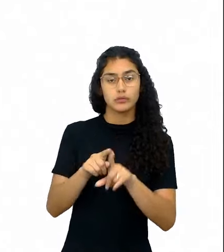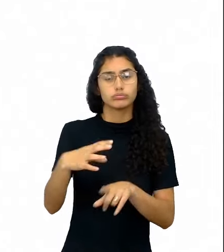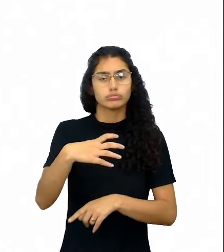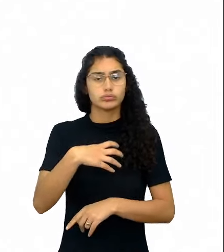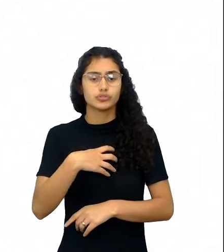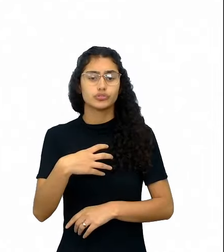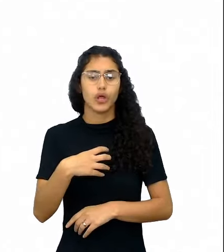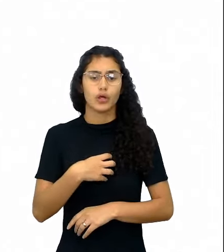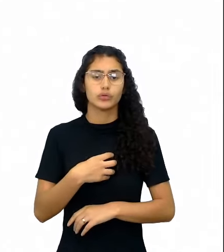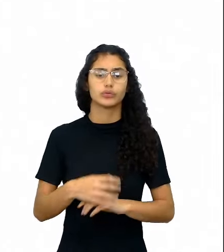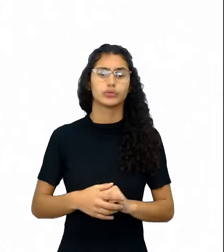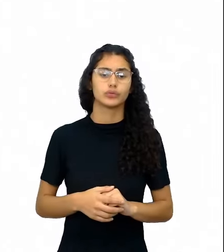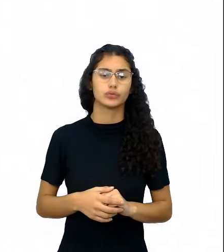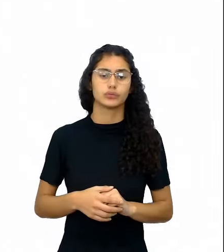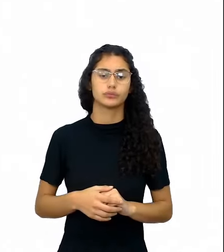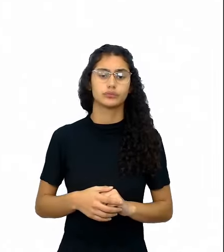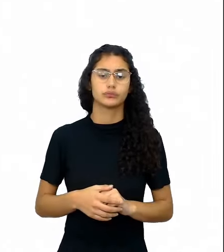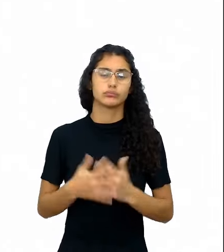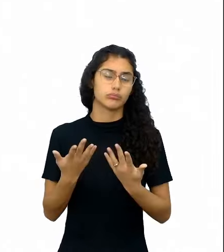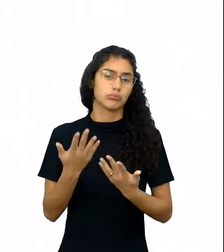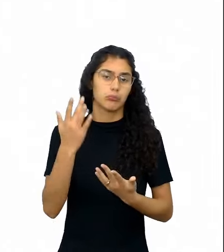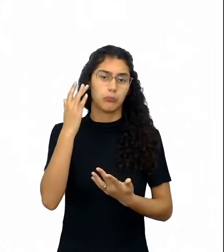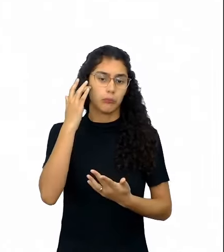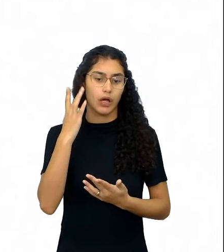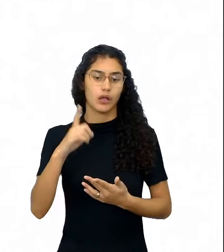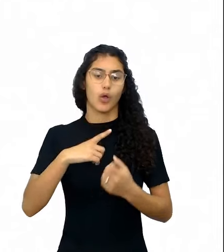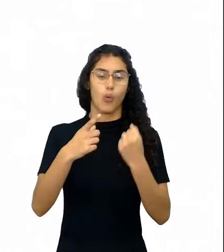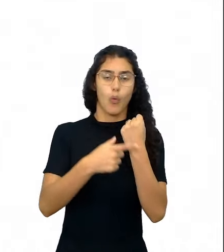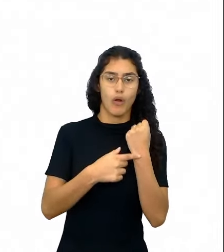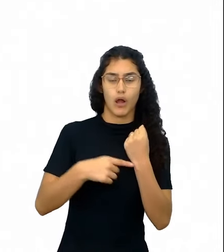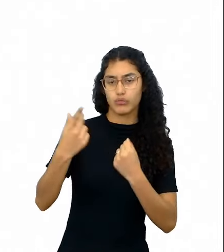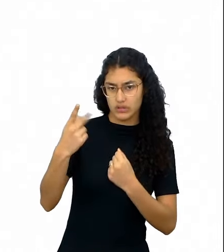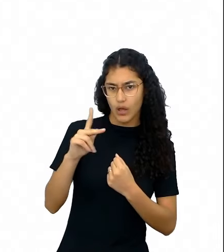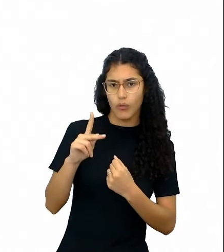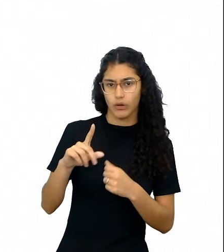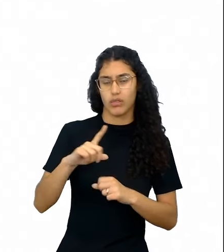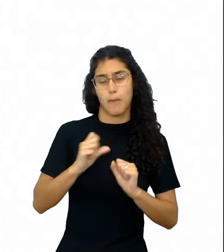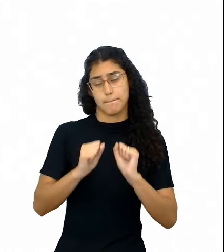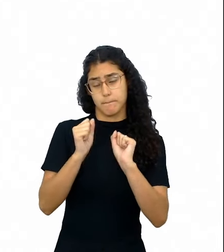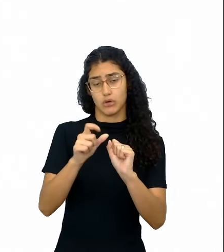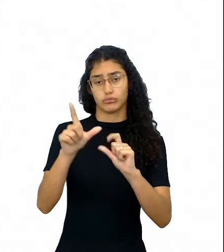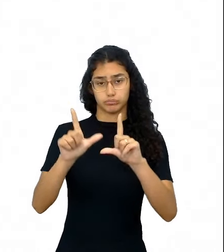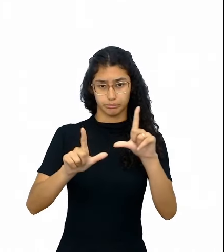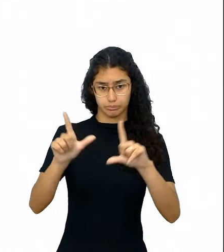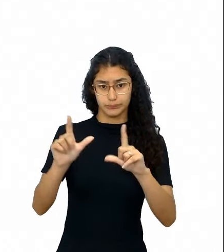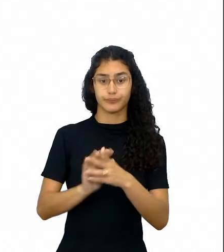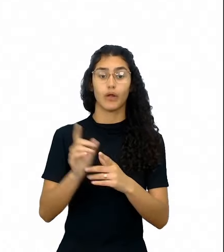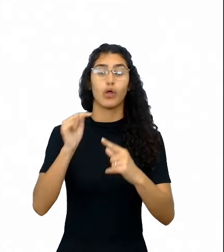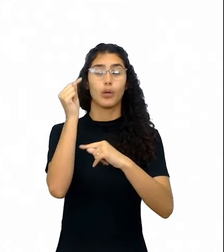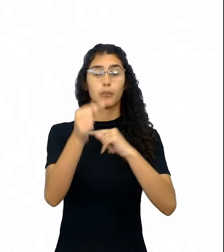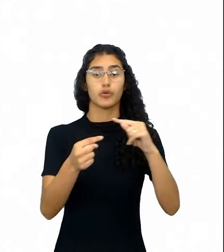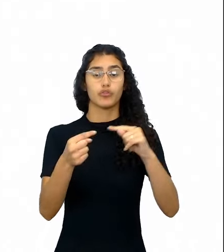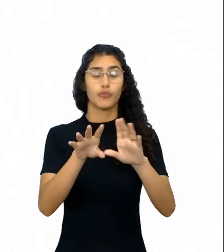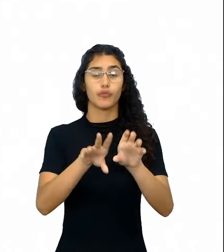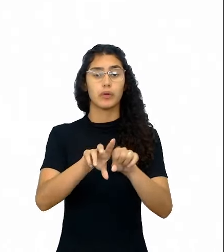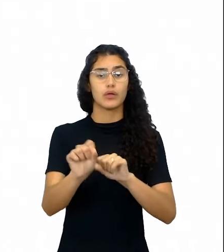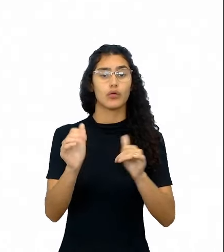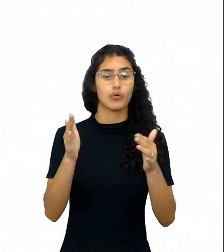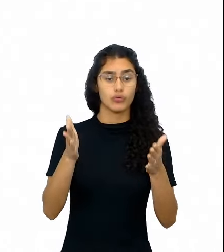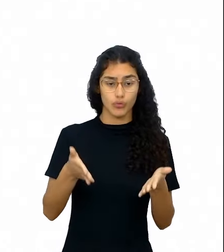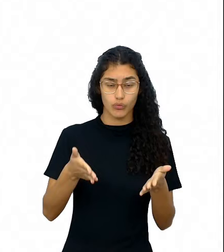forma mais compatível com o seu horário, com o seu momento de estudo. Os objetivos da formação de